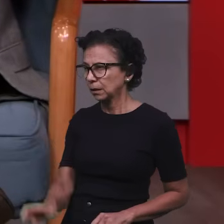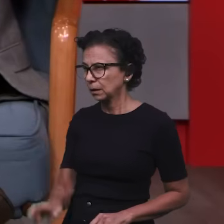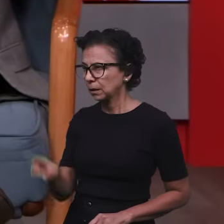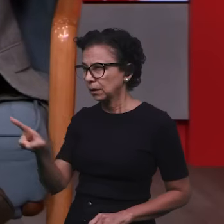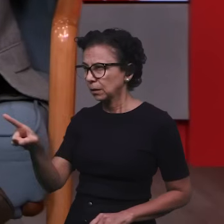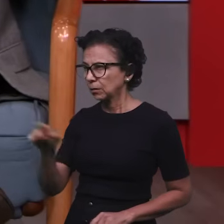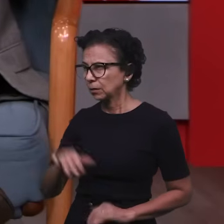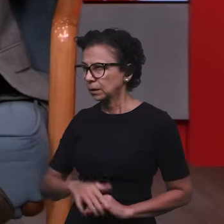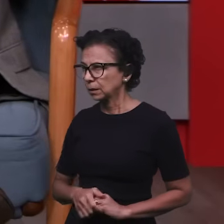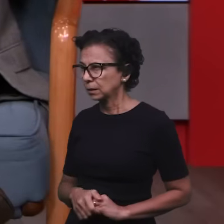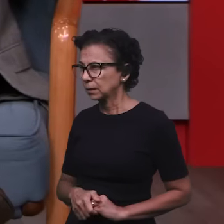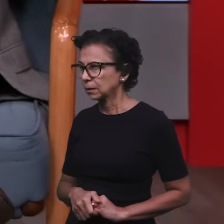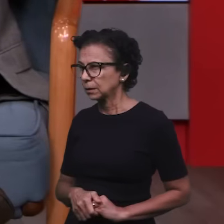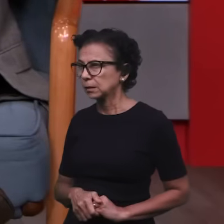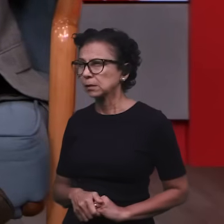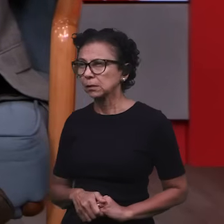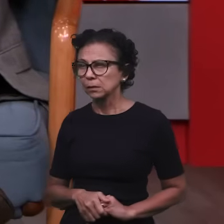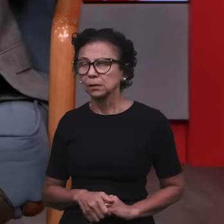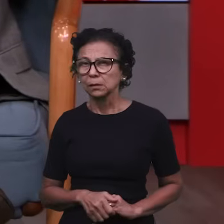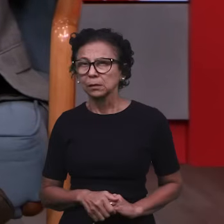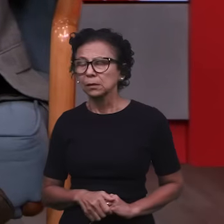Jesus então o repreende.